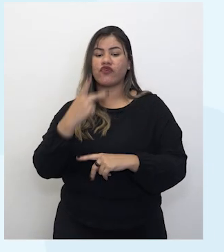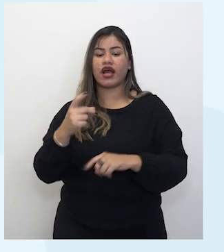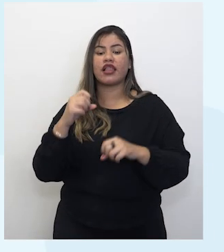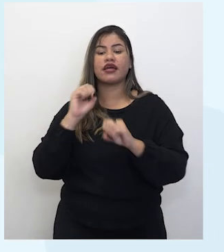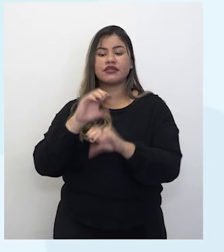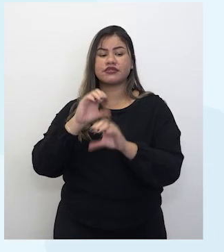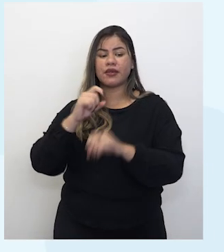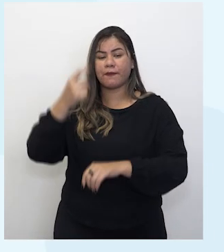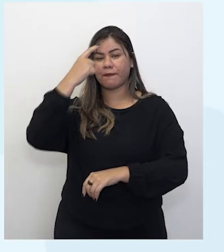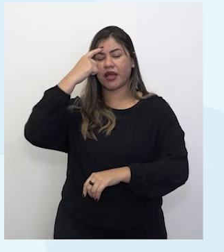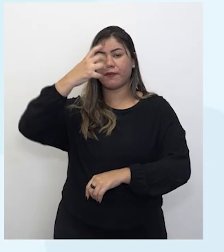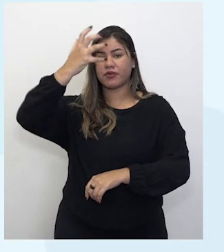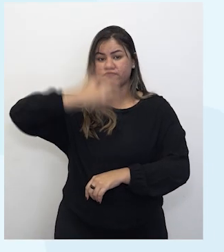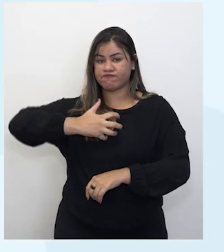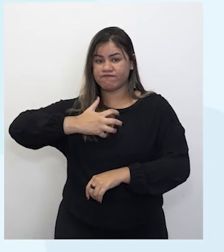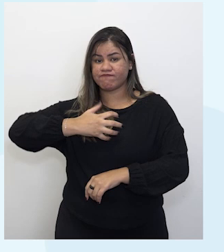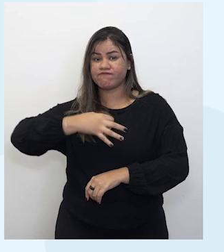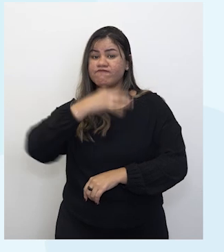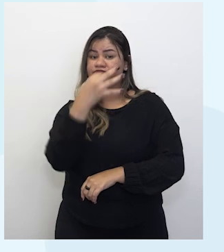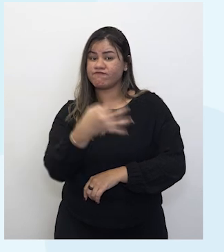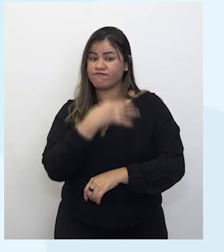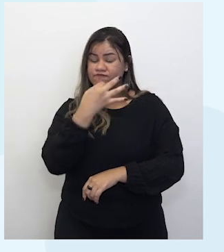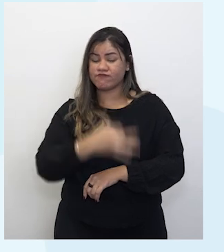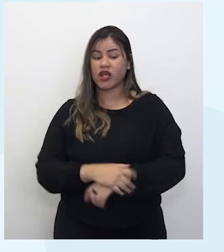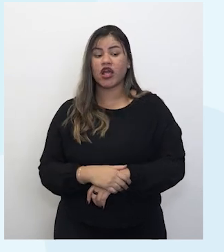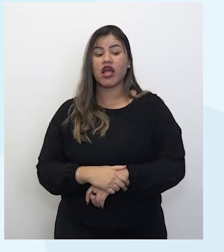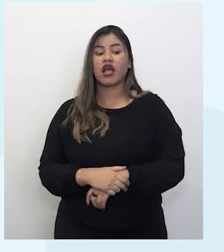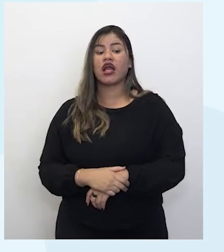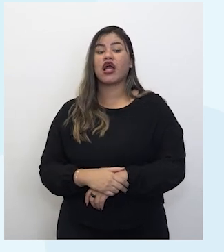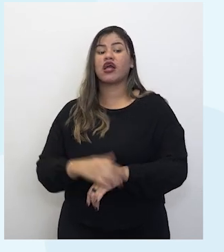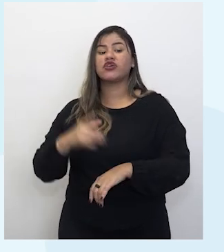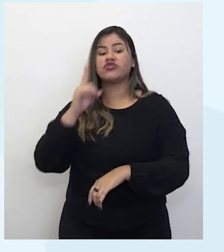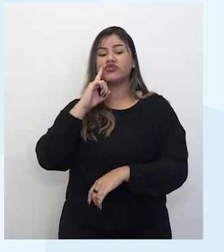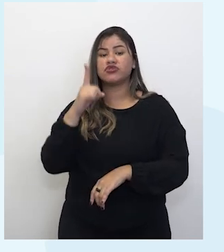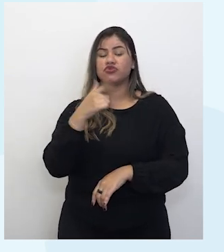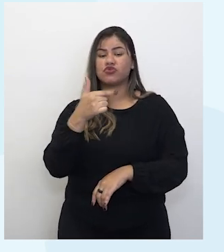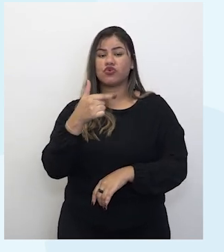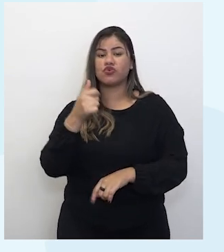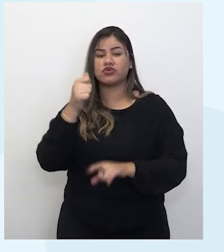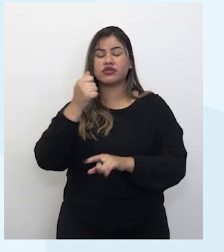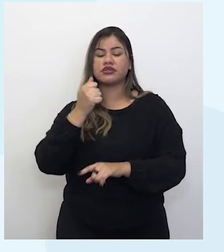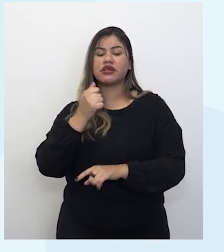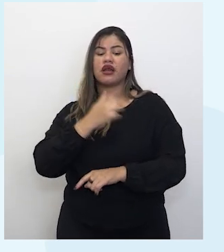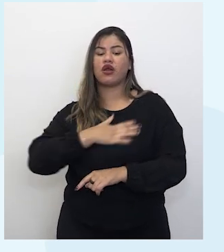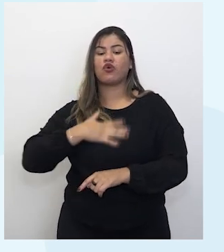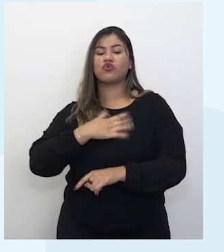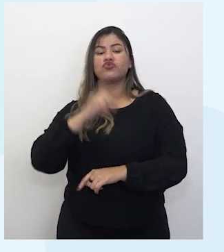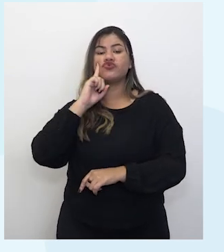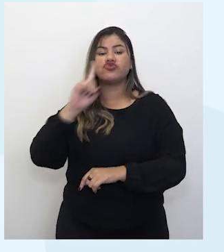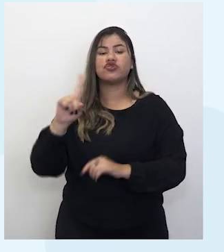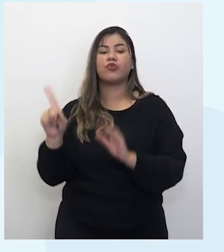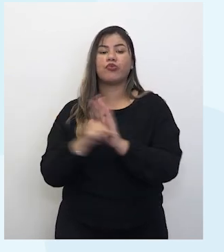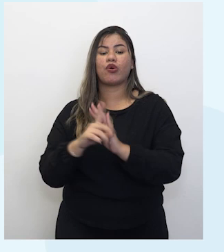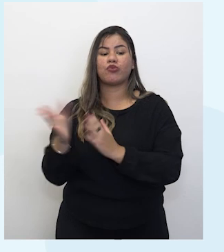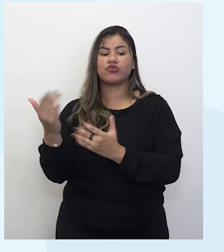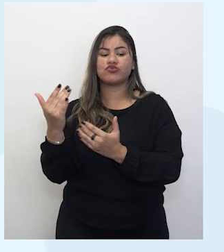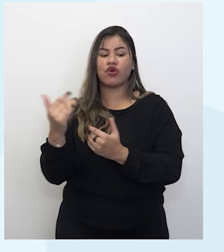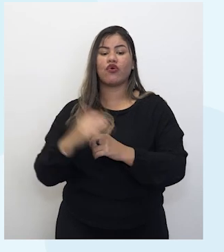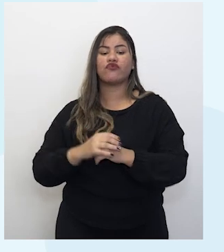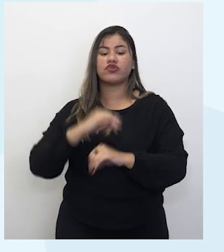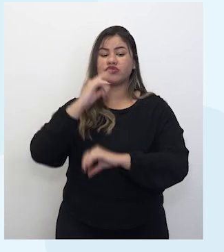pensamento crítico. Em mensagem para o 12 de agosto, Dia Internacional da Juventude, o secretário-geral da